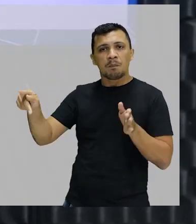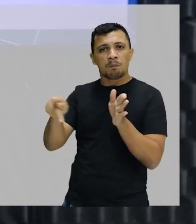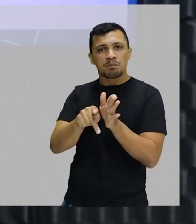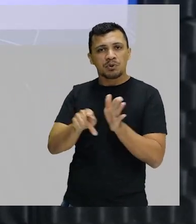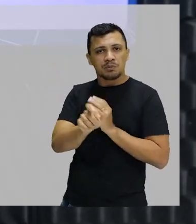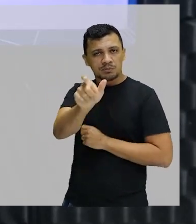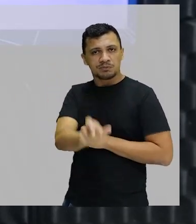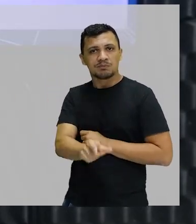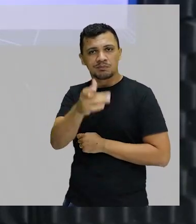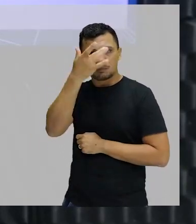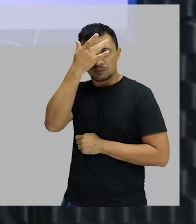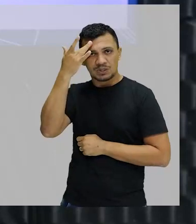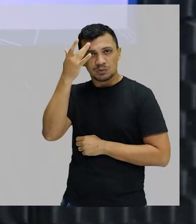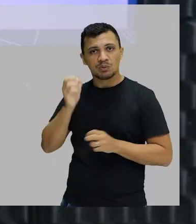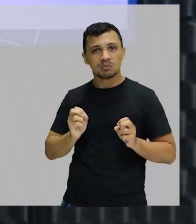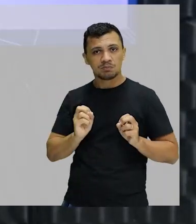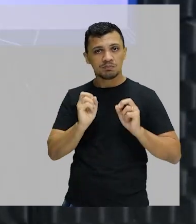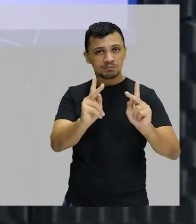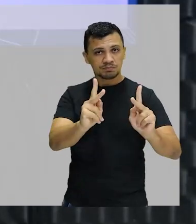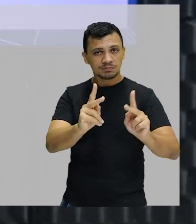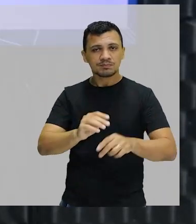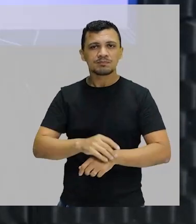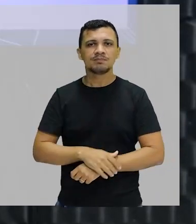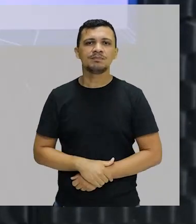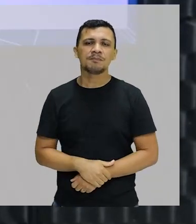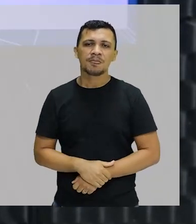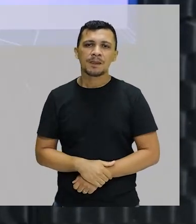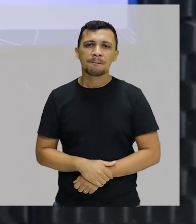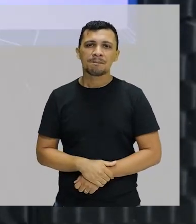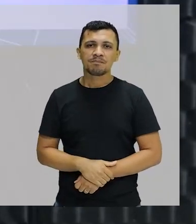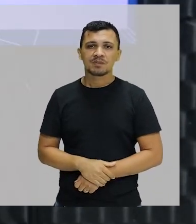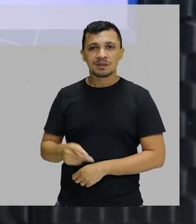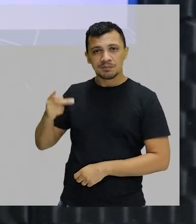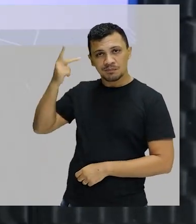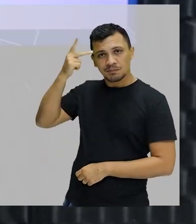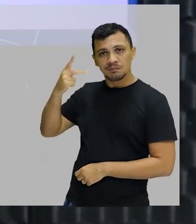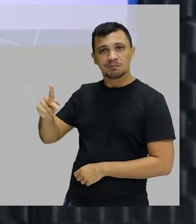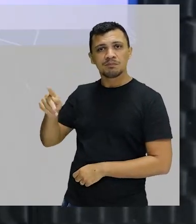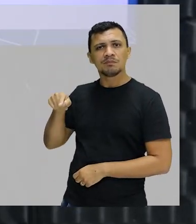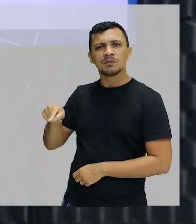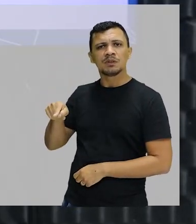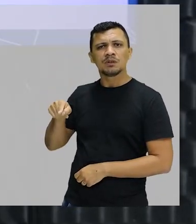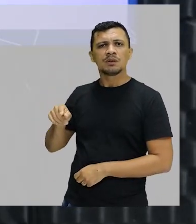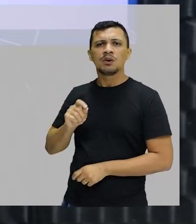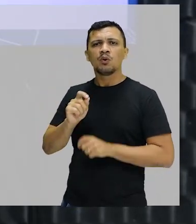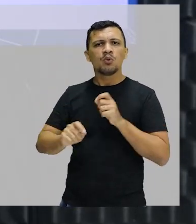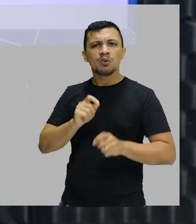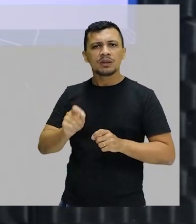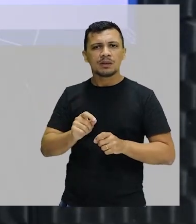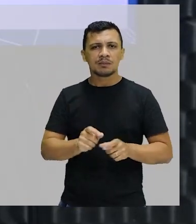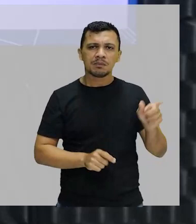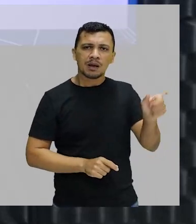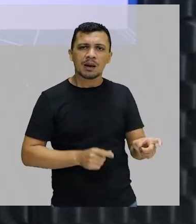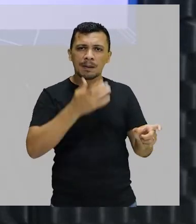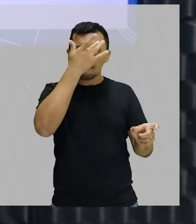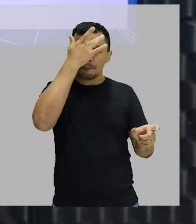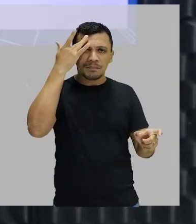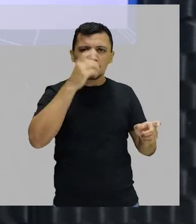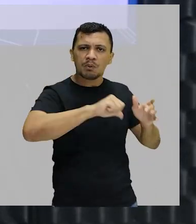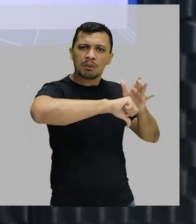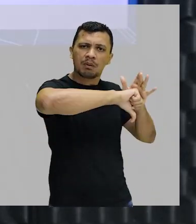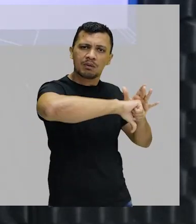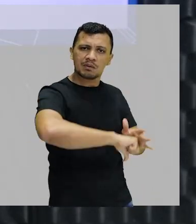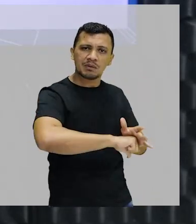indivíduo, ok? Sendo assim, para o Lombroso, o criminoso é um ser atávico, ou seja,